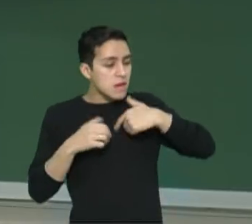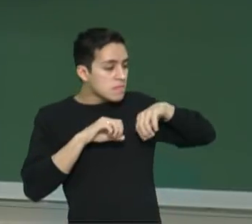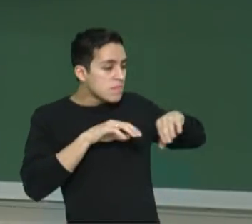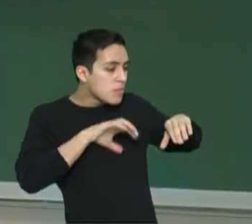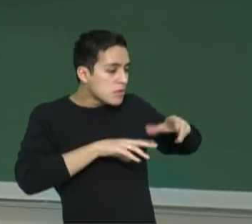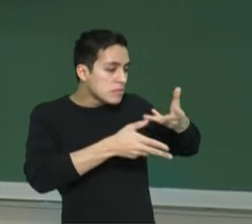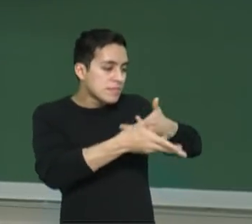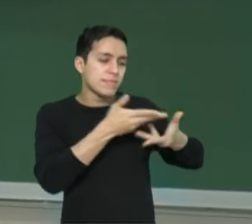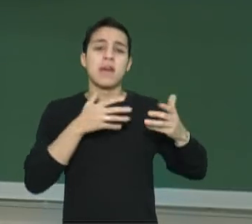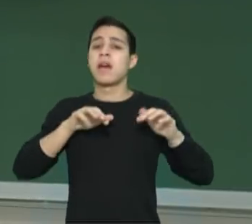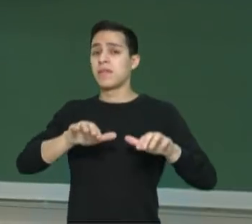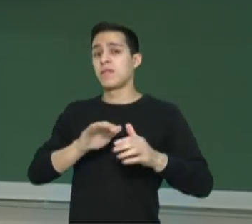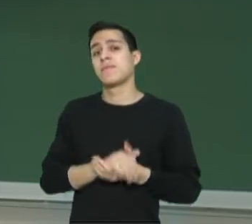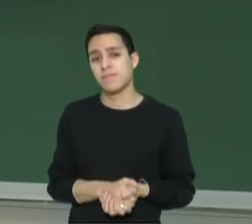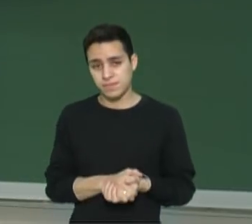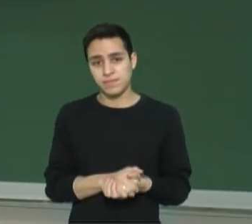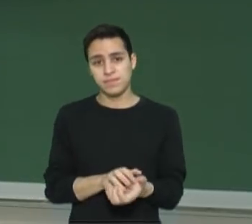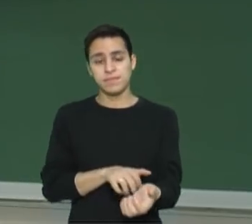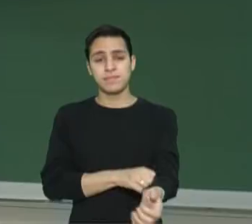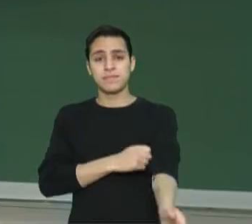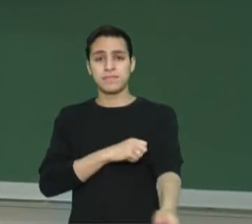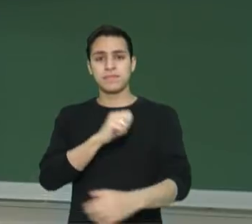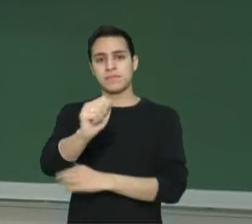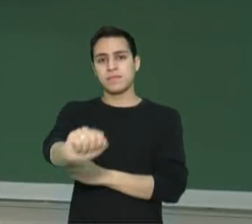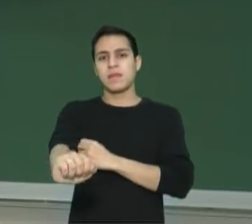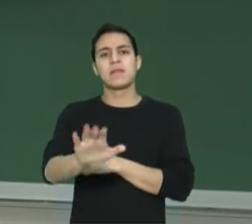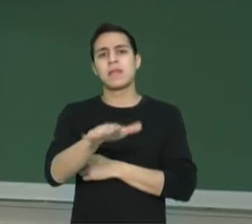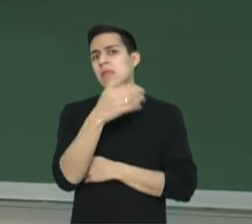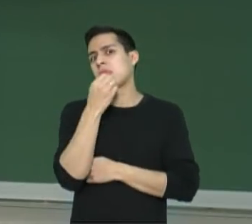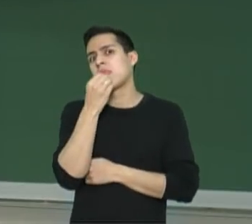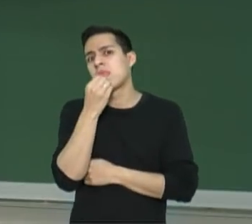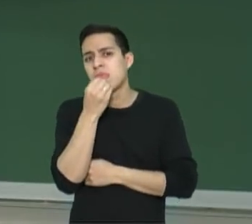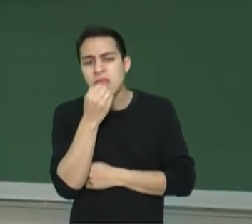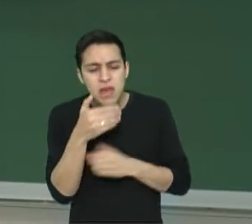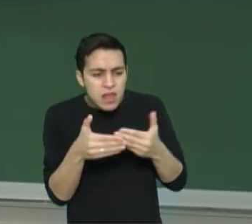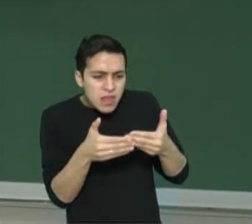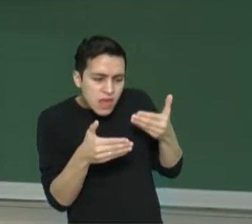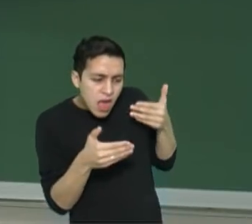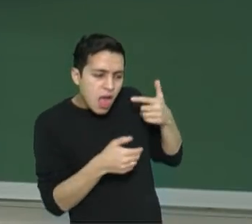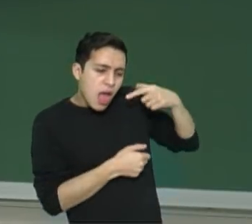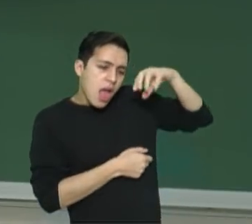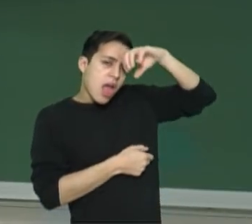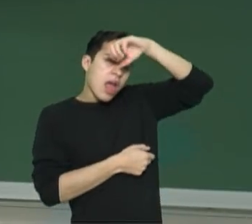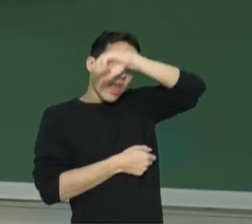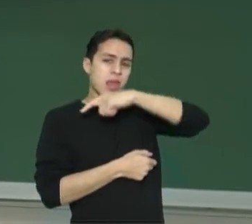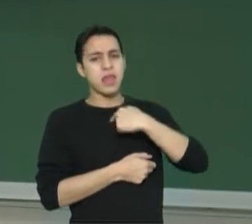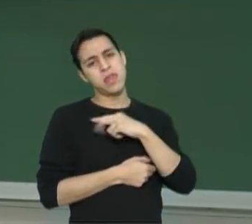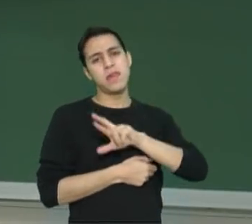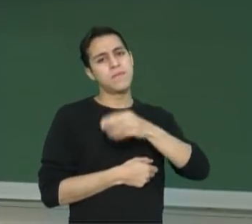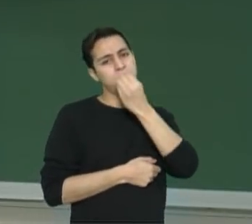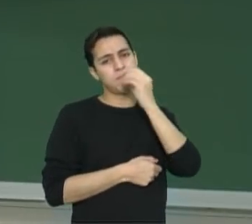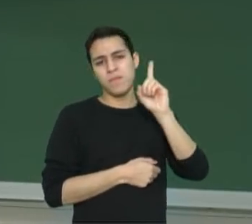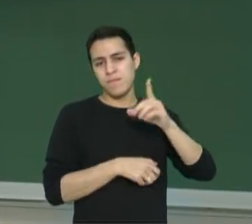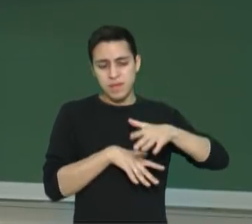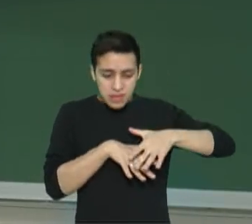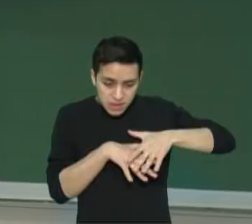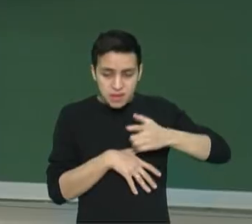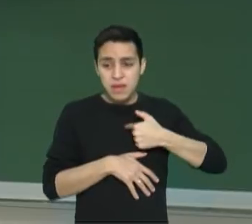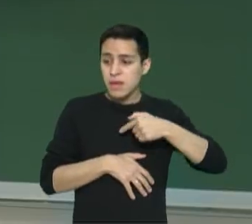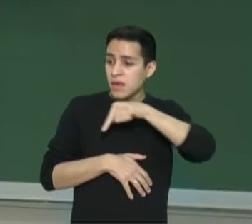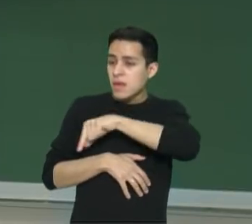português. Mas eu, claro, desde cedo eu já entendi um pouco que eu não era tão boa em matemática, mas que eu era